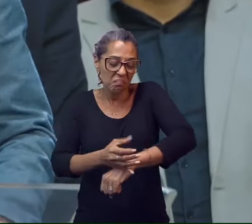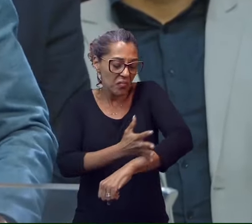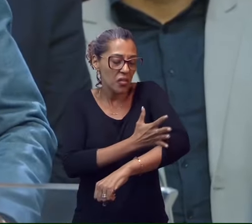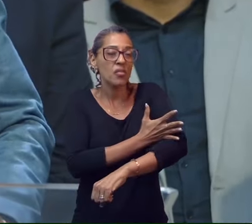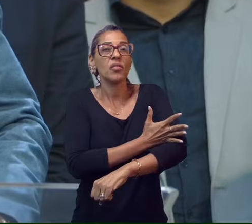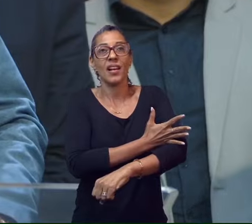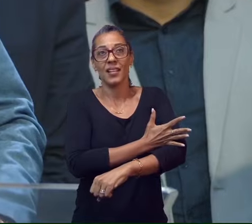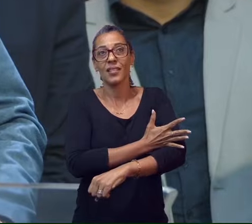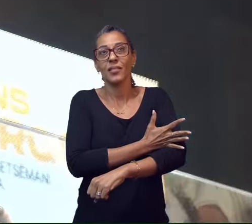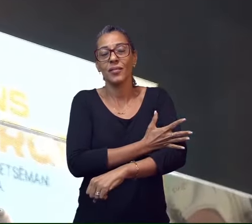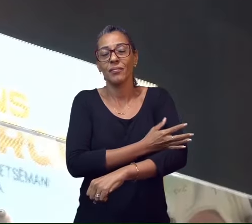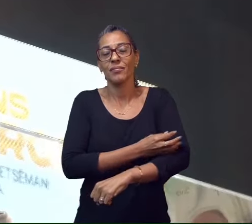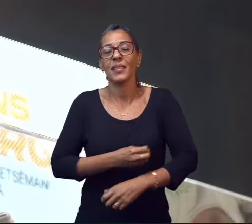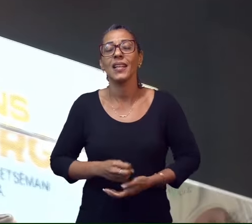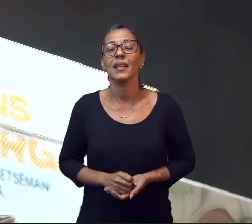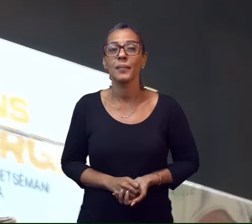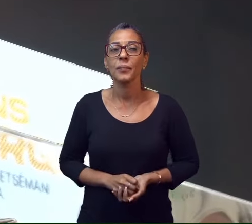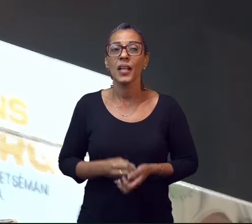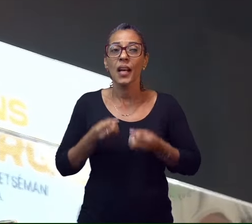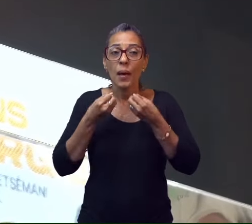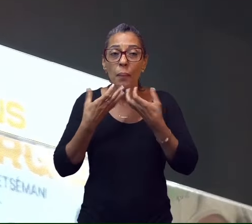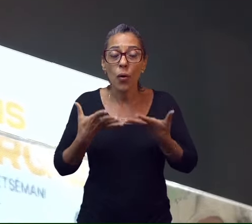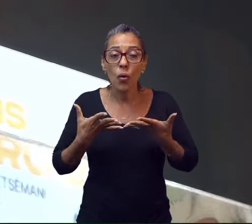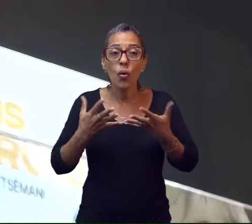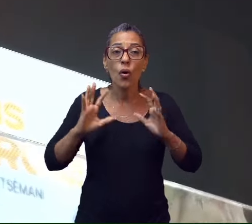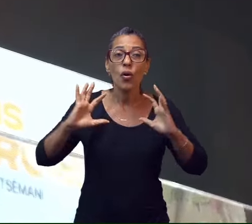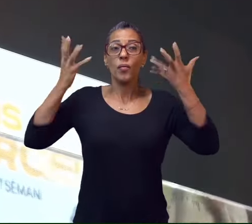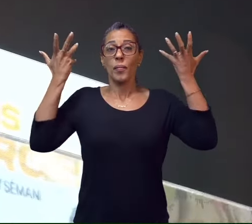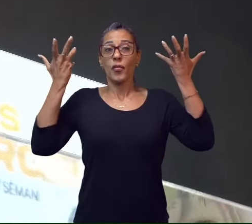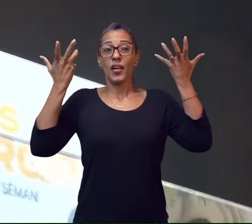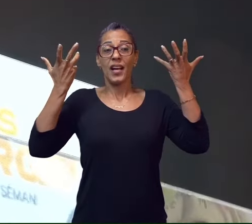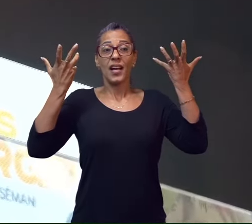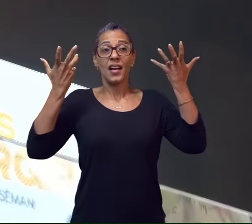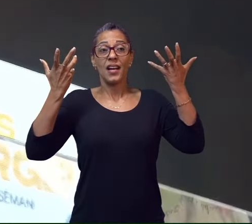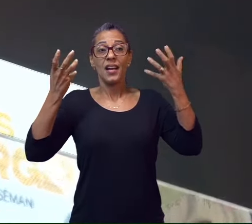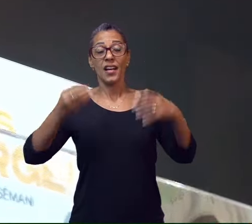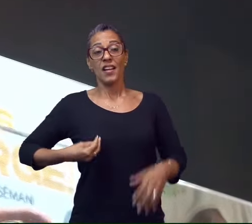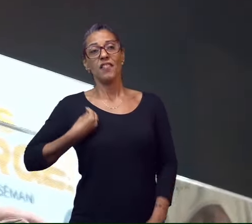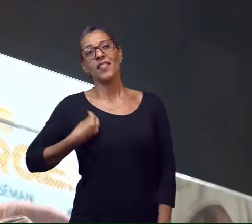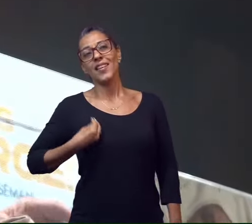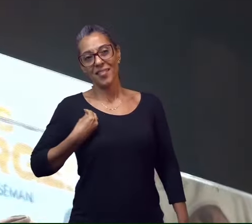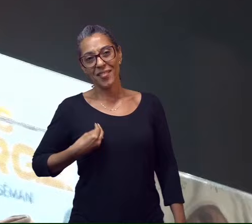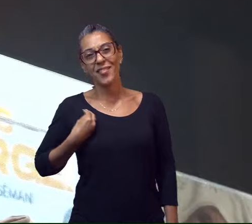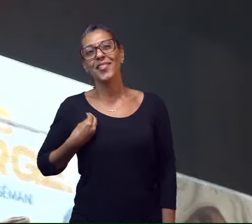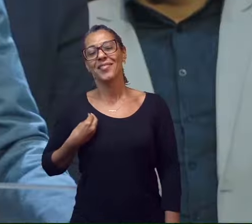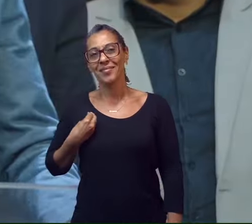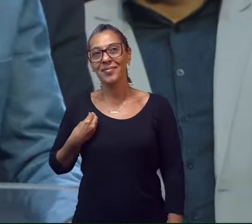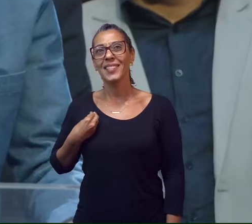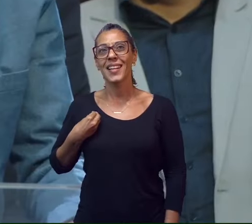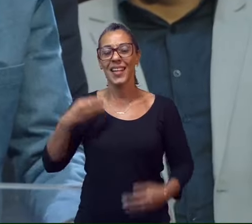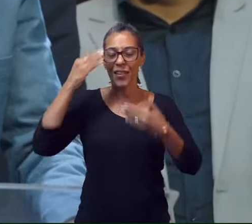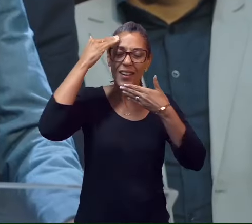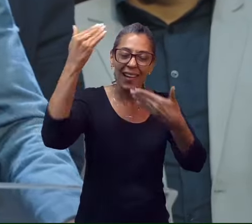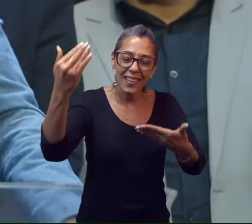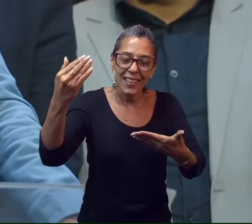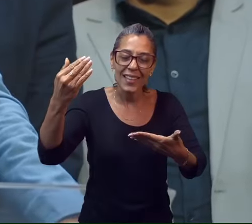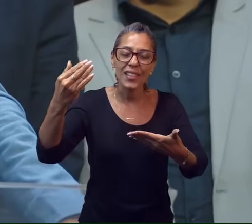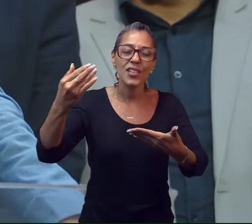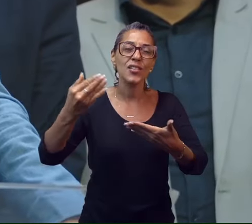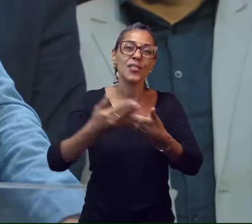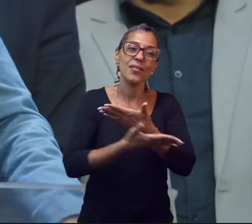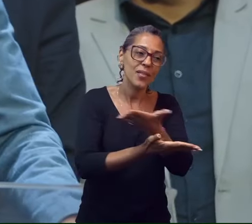a gente está vivo então eu agradeço a Deus pela vida de todos vocês estou já está